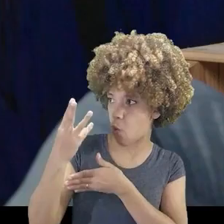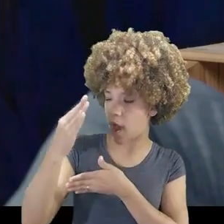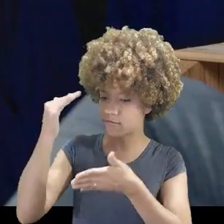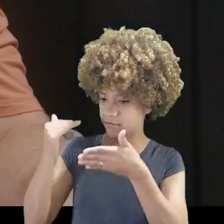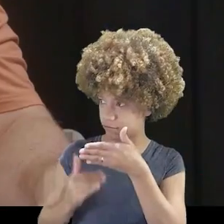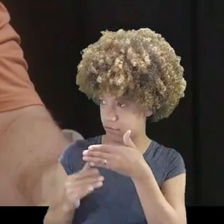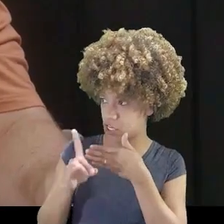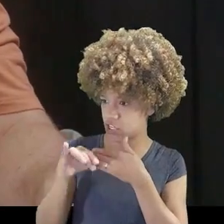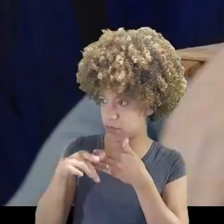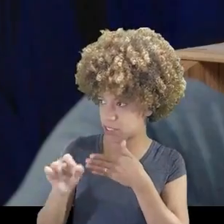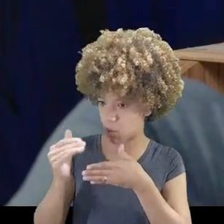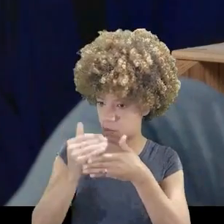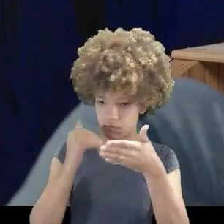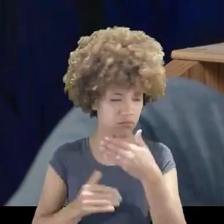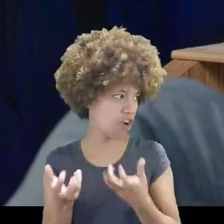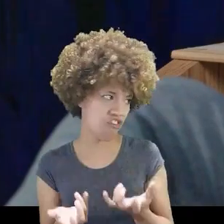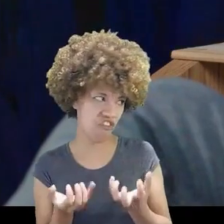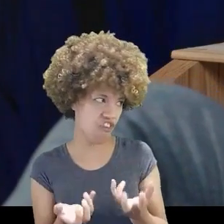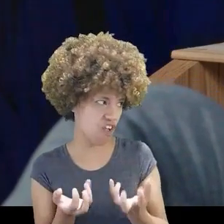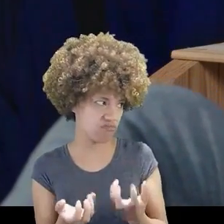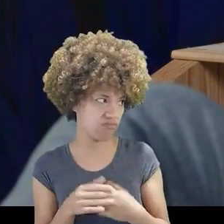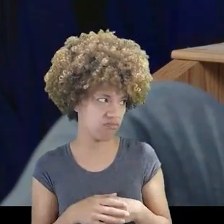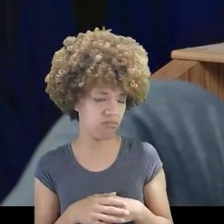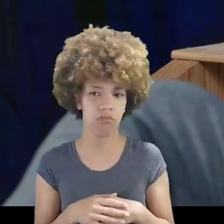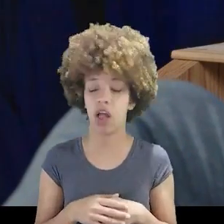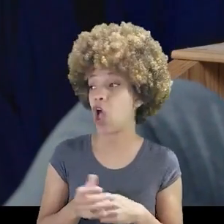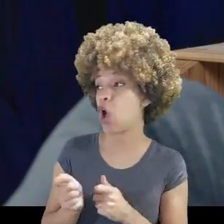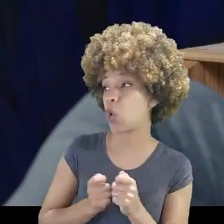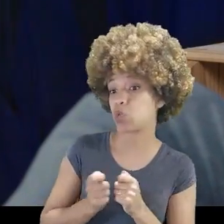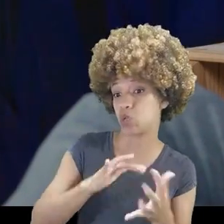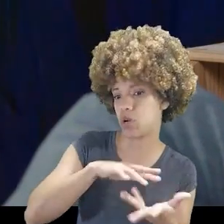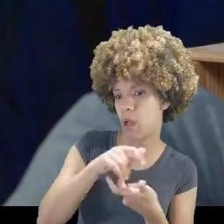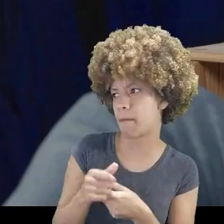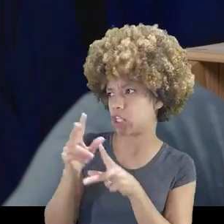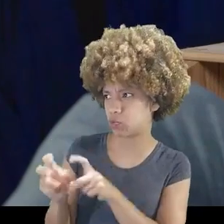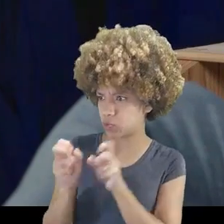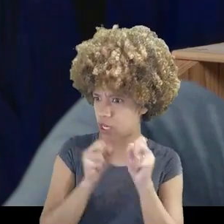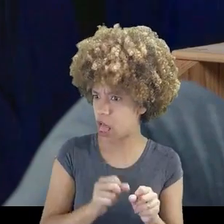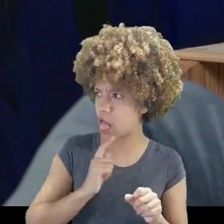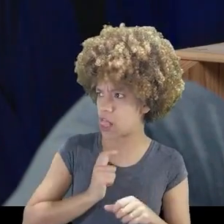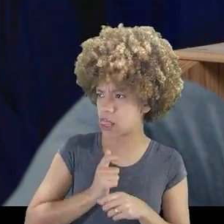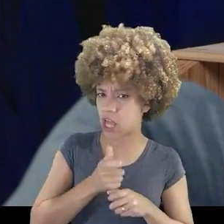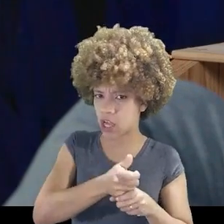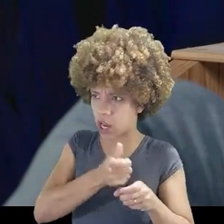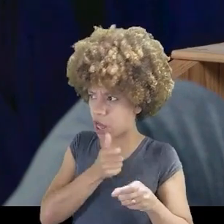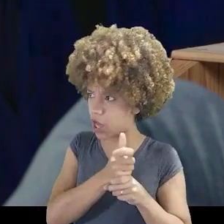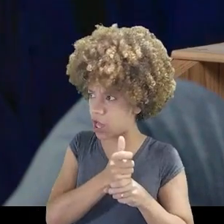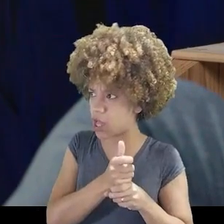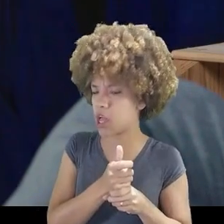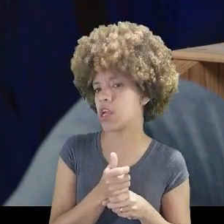dimensão para baixo um brasão e eles que estão com o comando do mundo Eles são muito poderosos eles têm armas